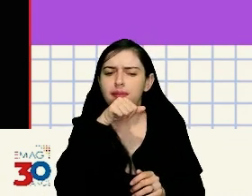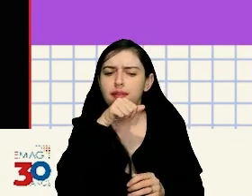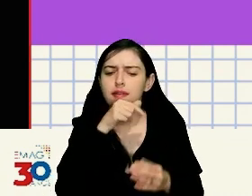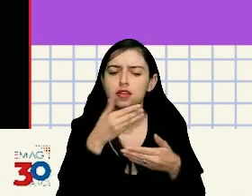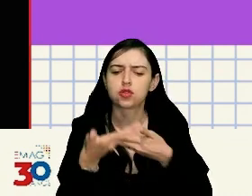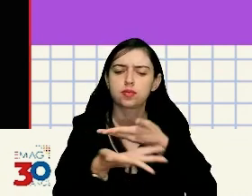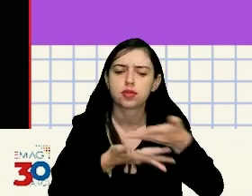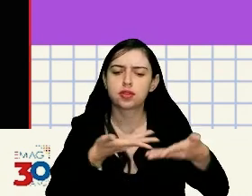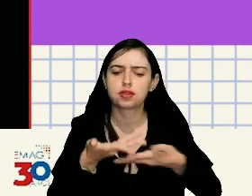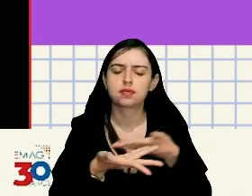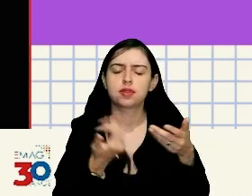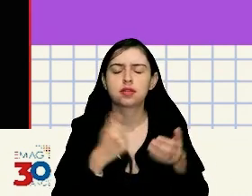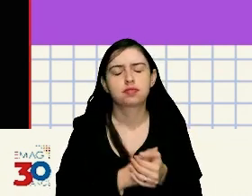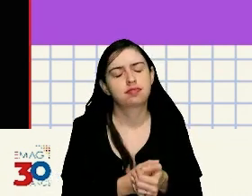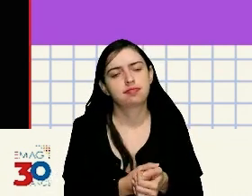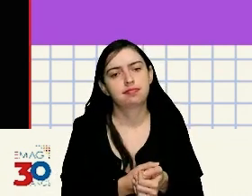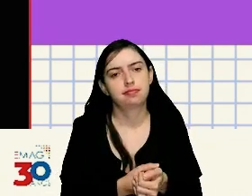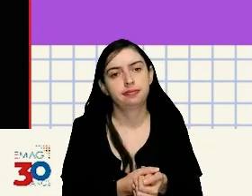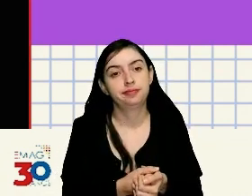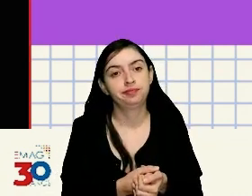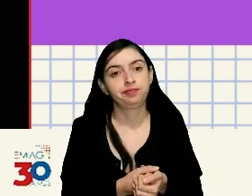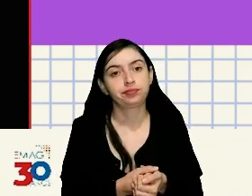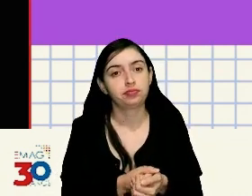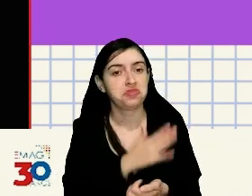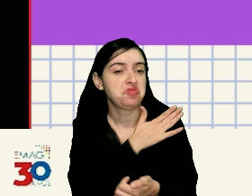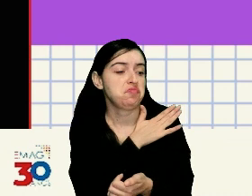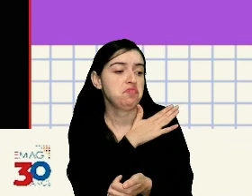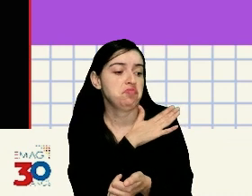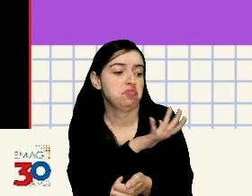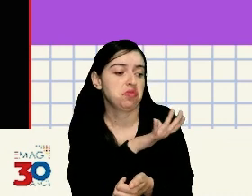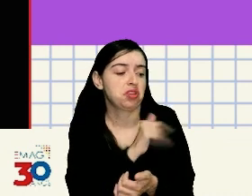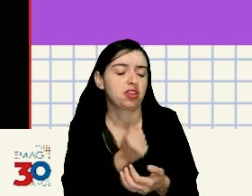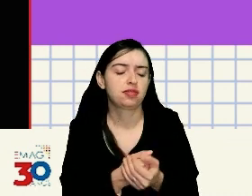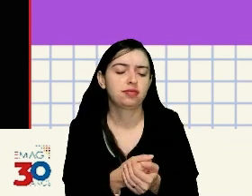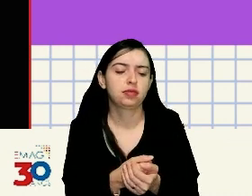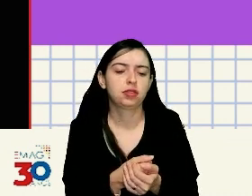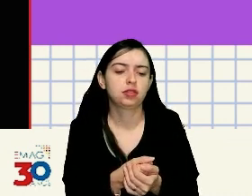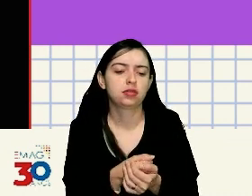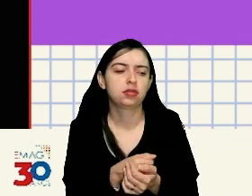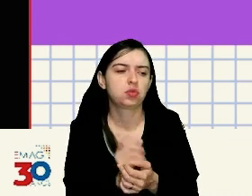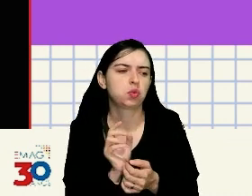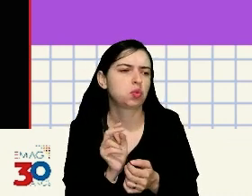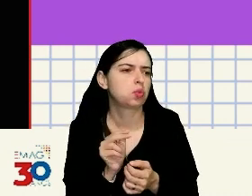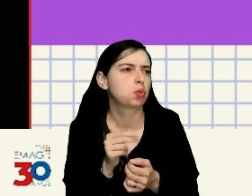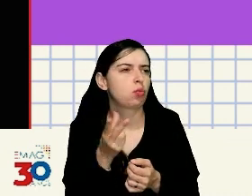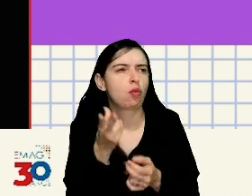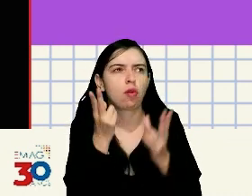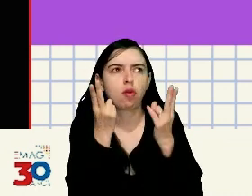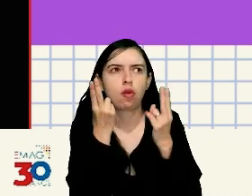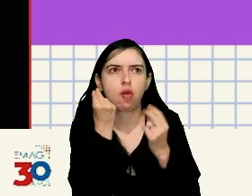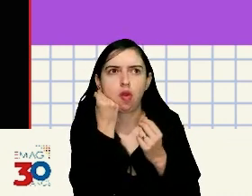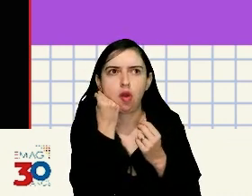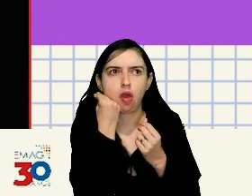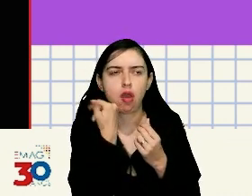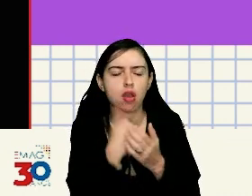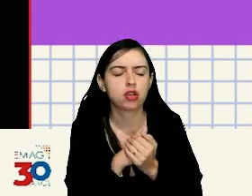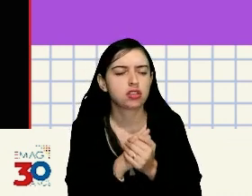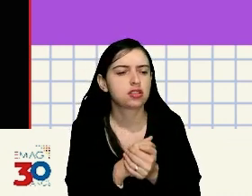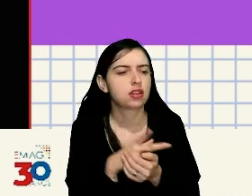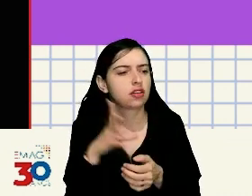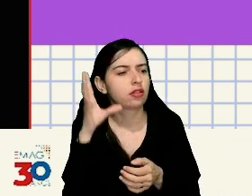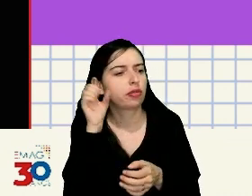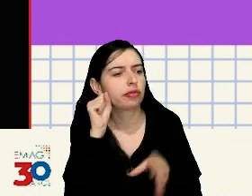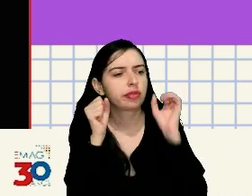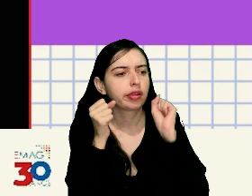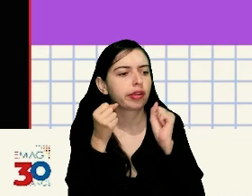não falar de machismo, sabe assim? Eu acho que muita gente fala, nossa, Leandro, mas eu vim para uma palestra de paternidade, estou ouvindo falar sobre machismo, mas vocês vão ver que tem